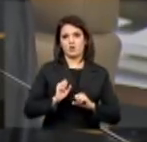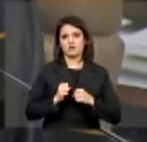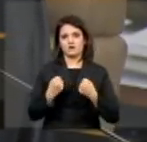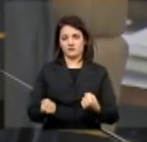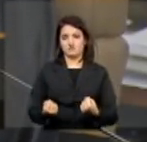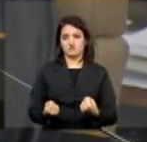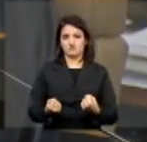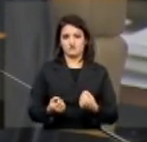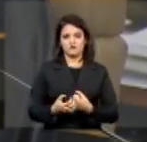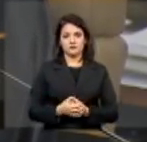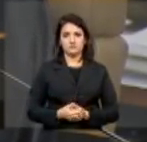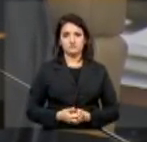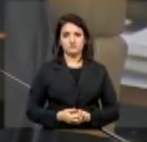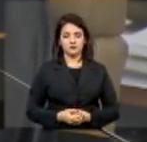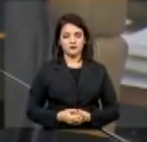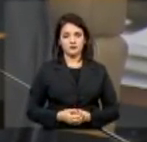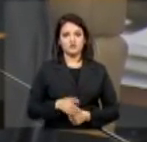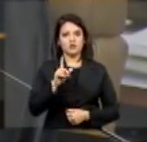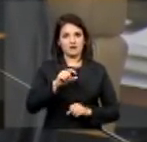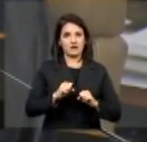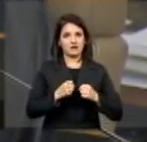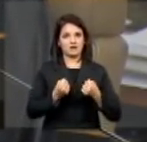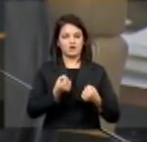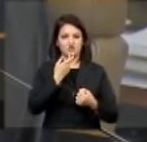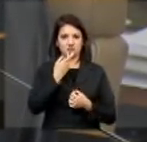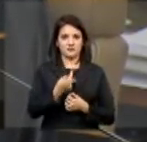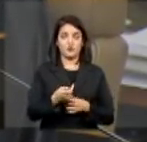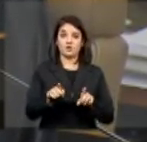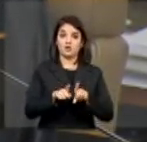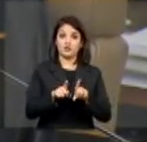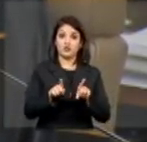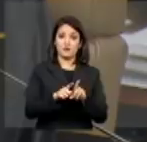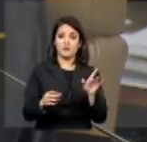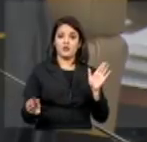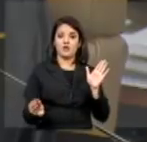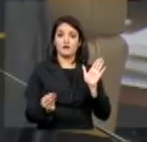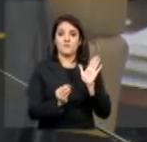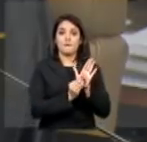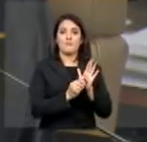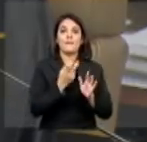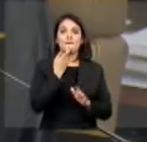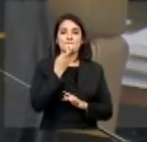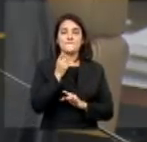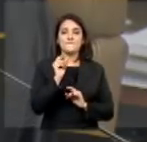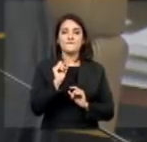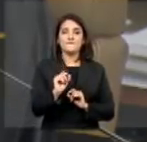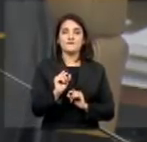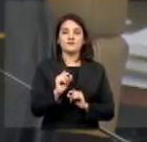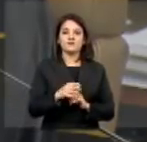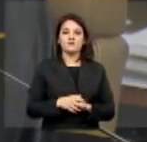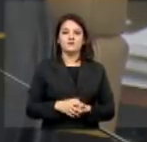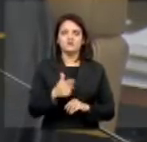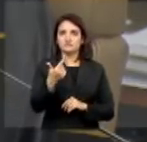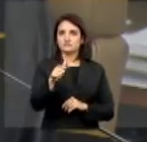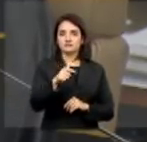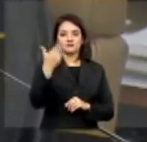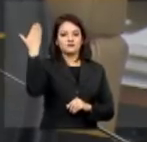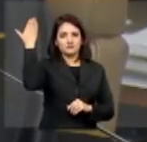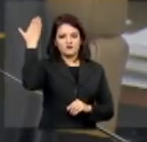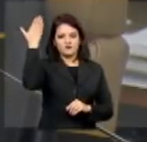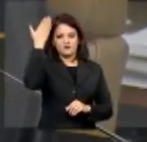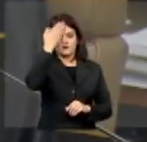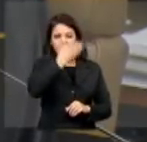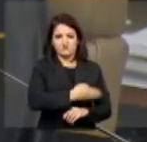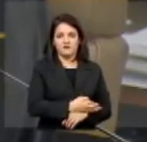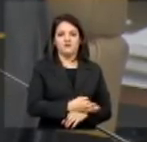portas da afirmação da defesa que ainda adiciona que inexistiam provas suficientes no